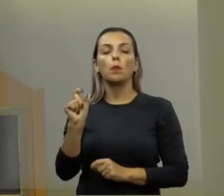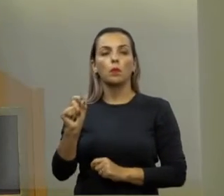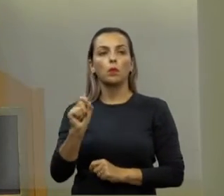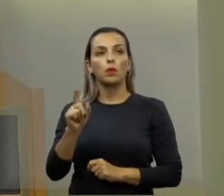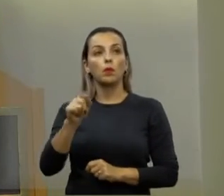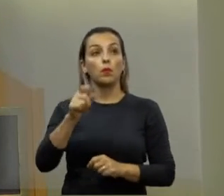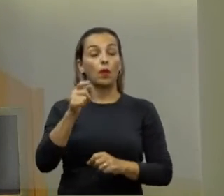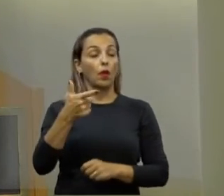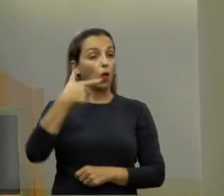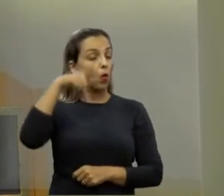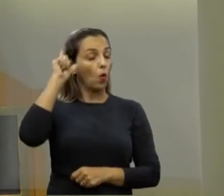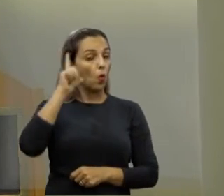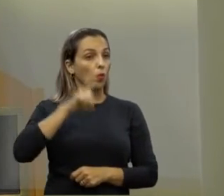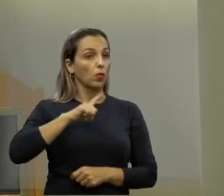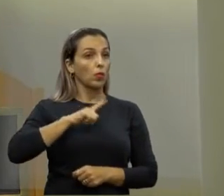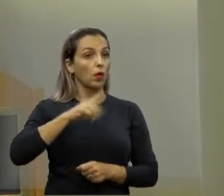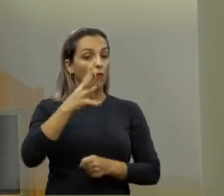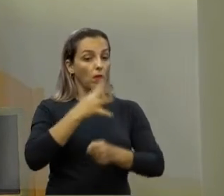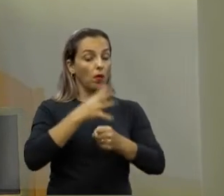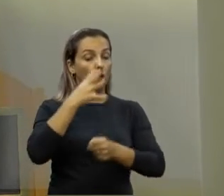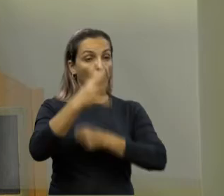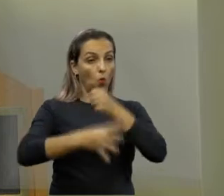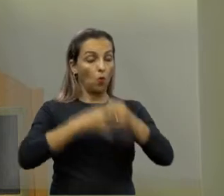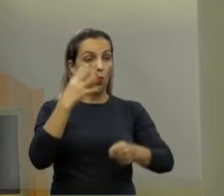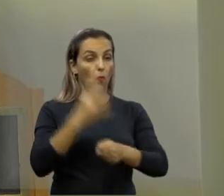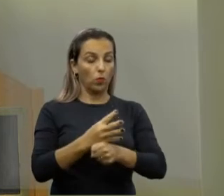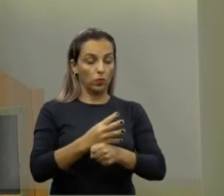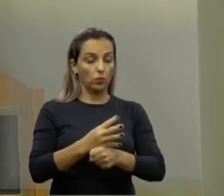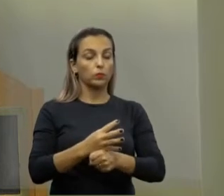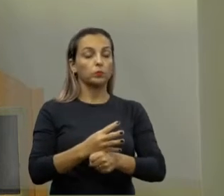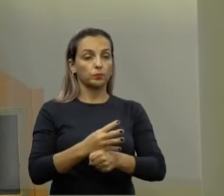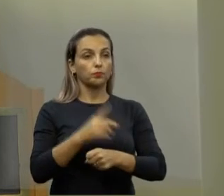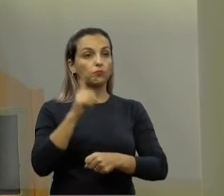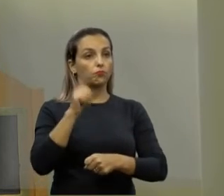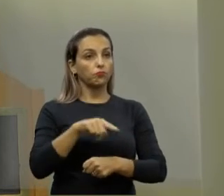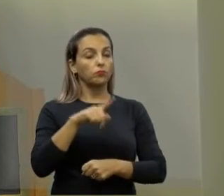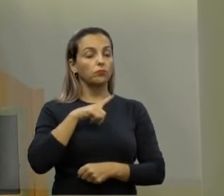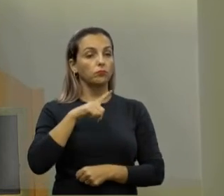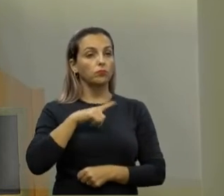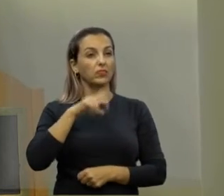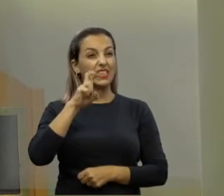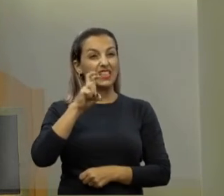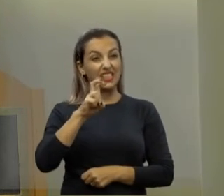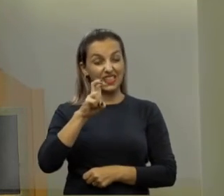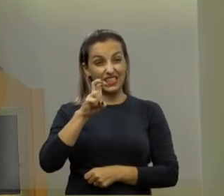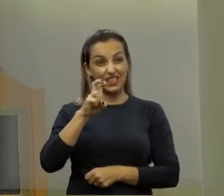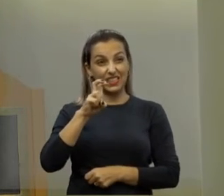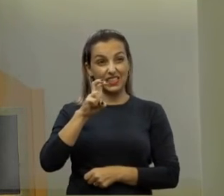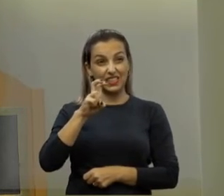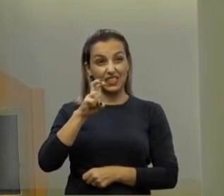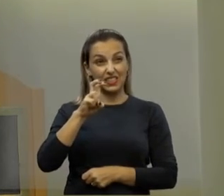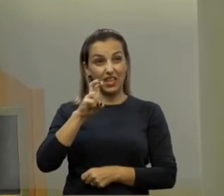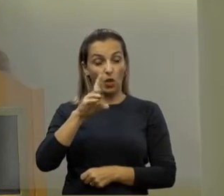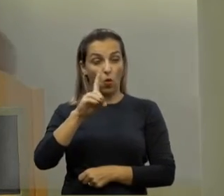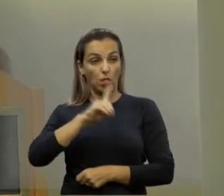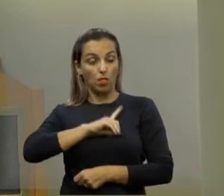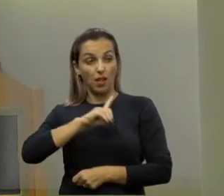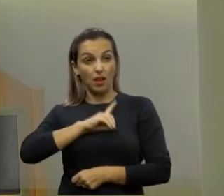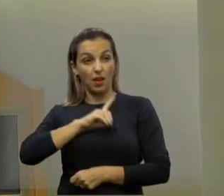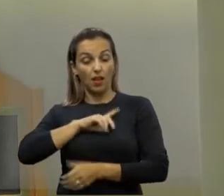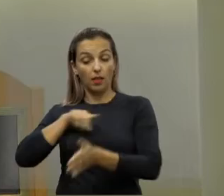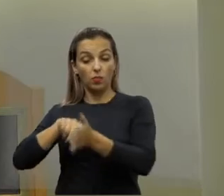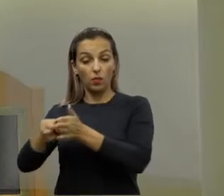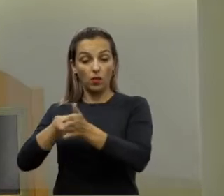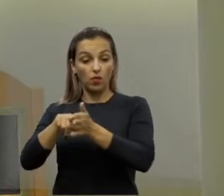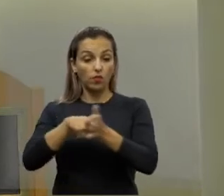completou 4 anos importante relembrar que já houveram cinco trocas de Delegados que